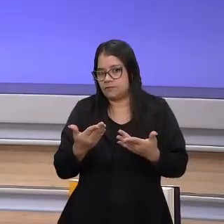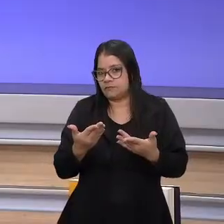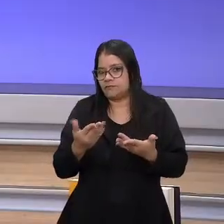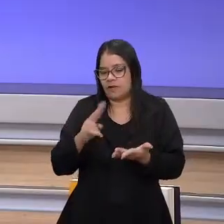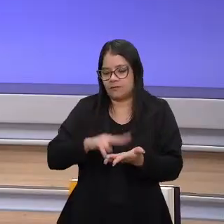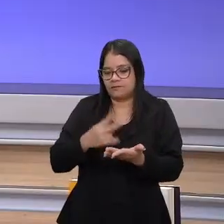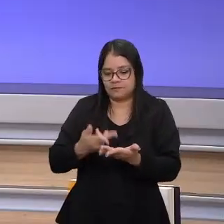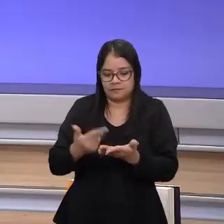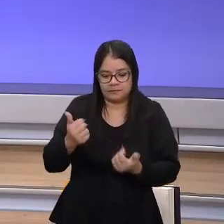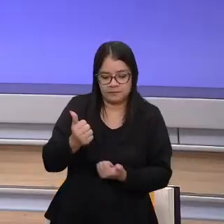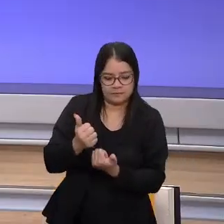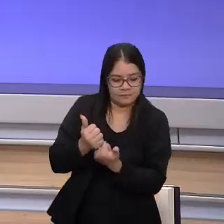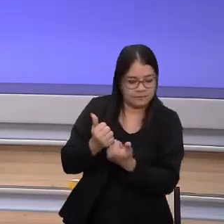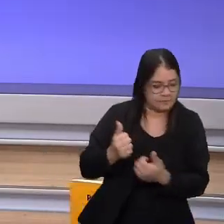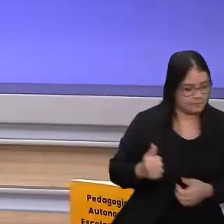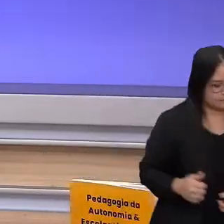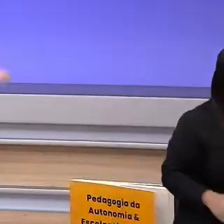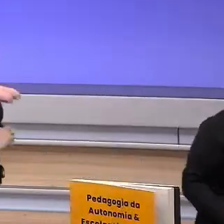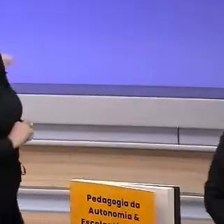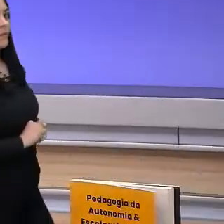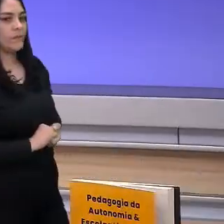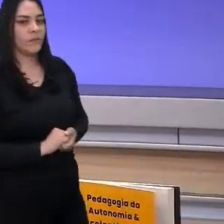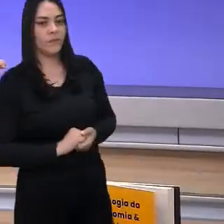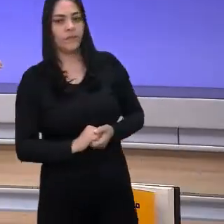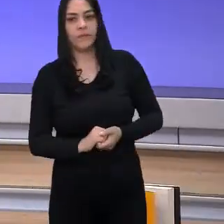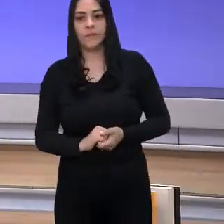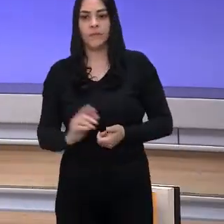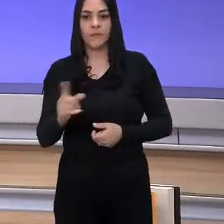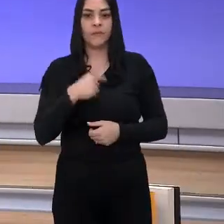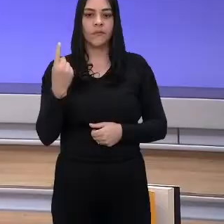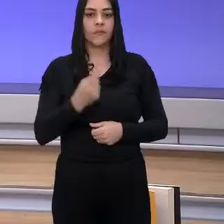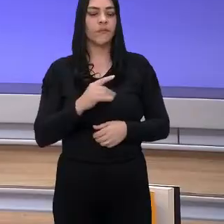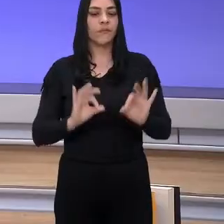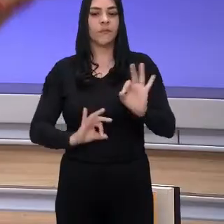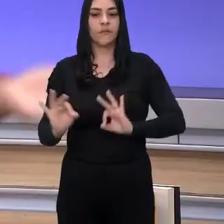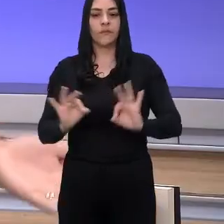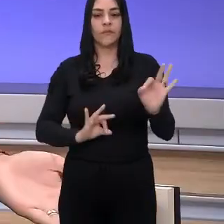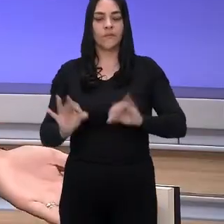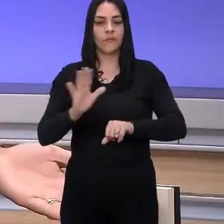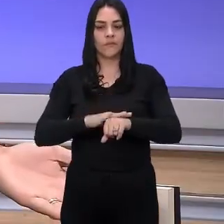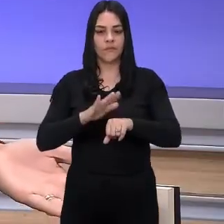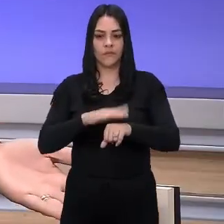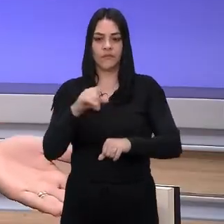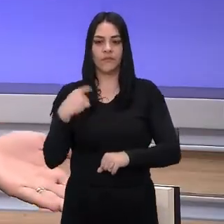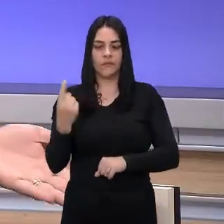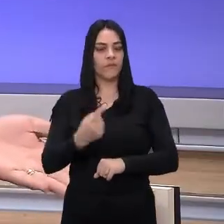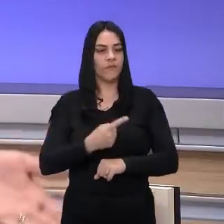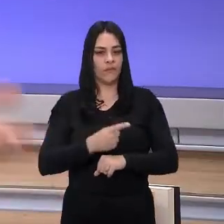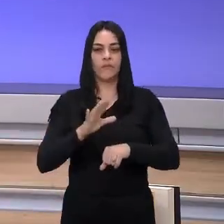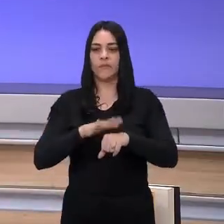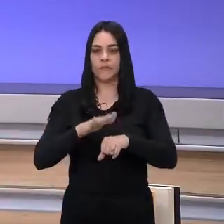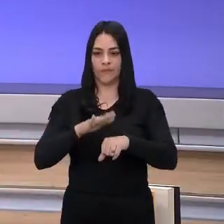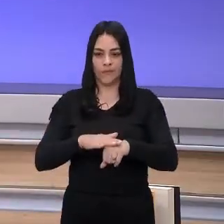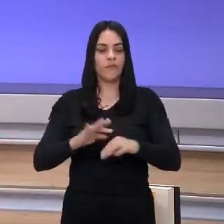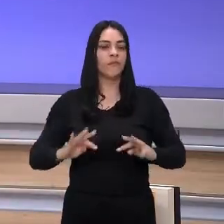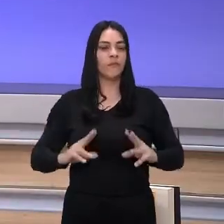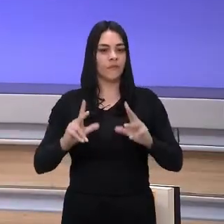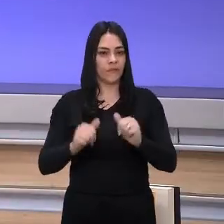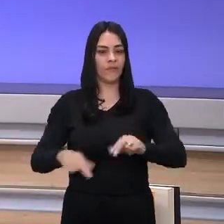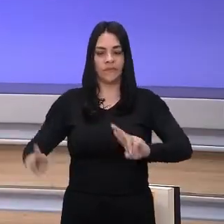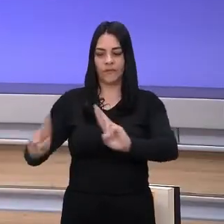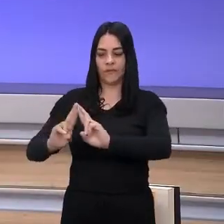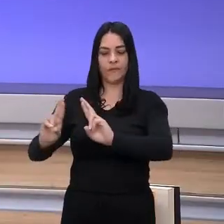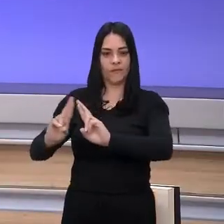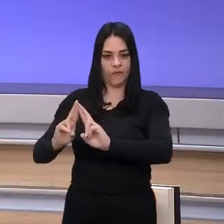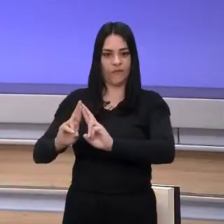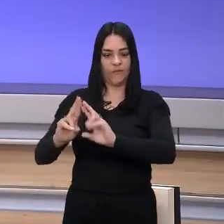sanitário, certo? O nosso orgânico é o que vai para a nossa compostagem. E os recicláveis é o